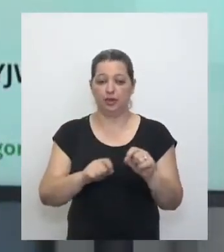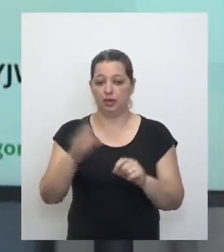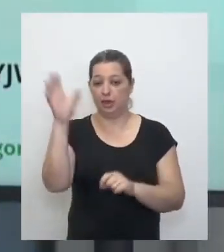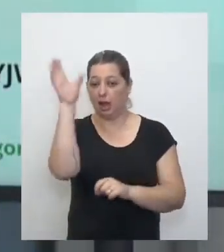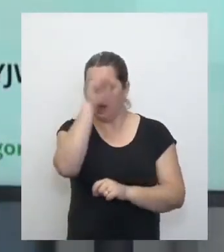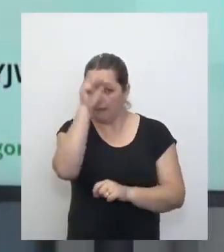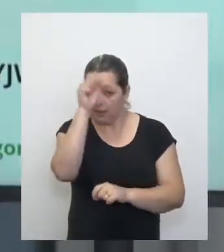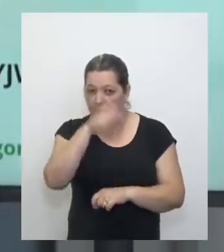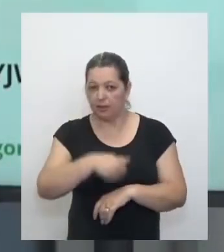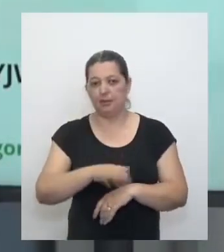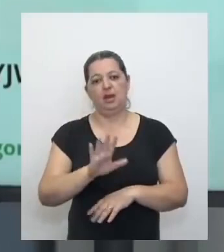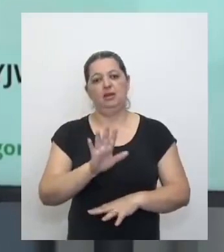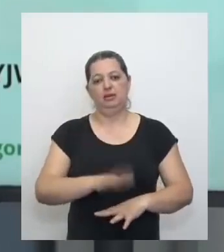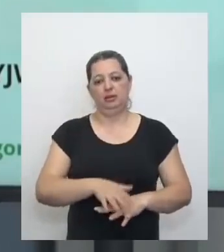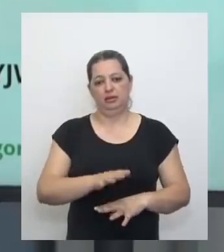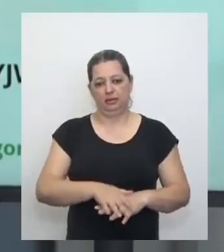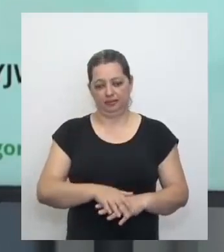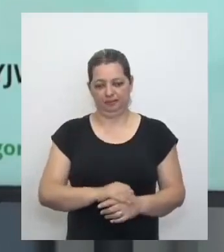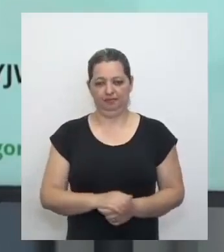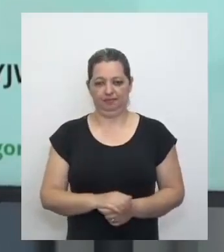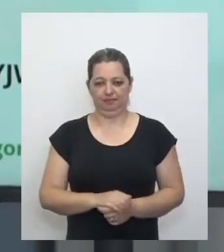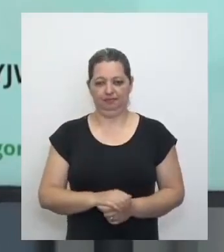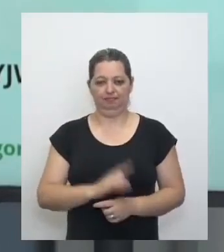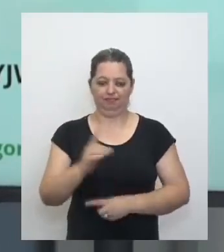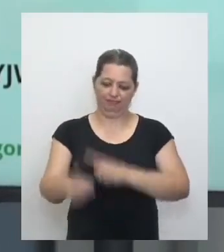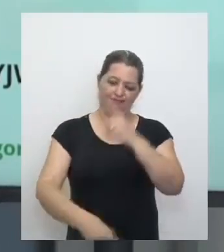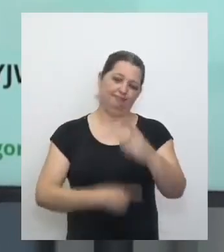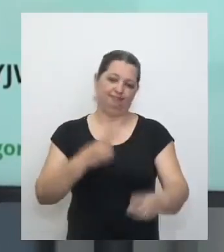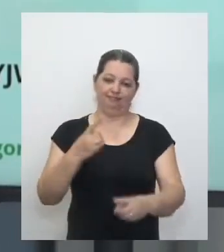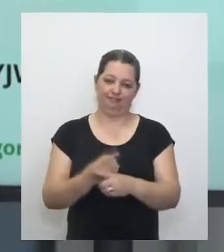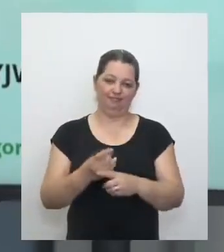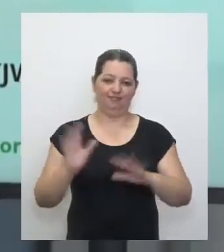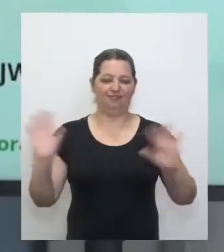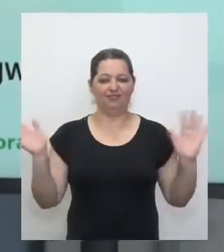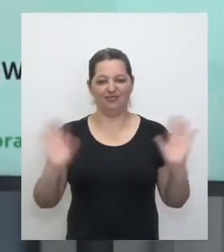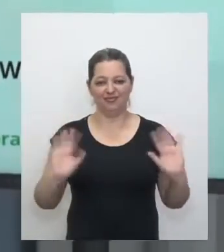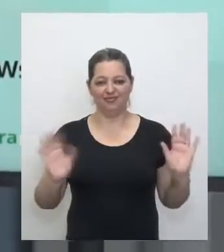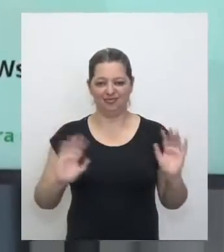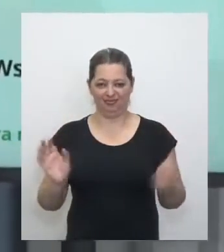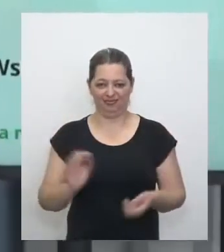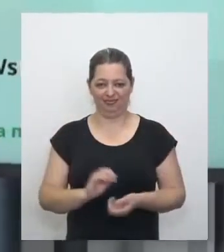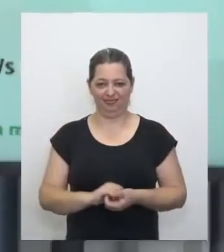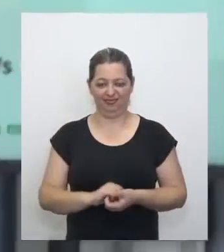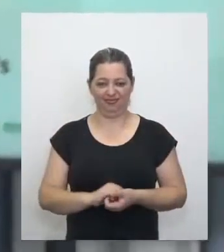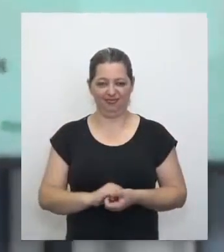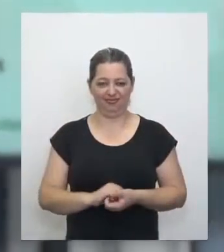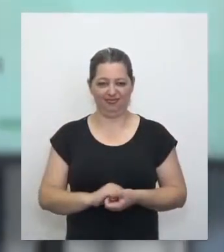cada dia mais matemática. E a gente se vê numa próxima aula, pessoal. Tchau, tchau!